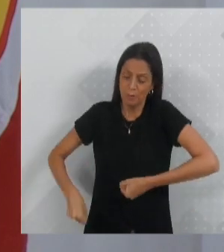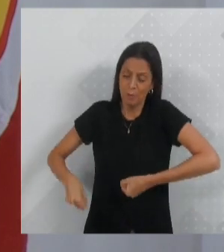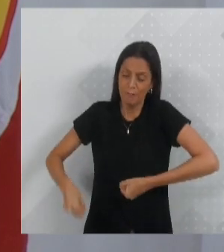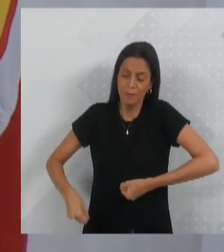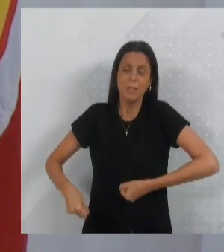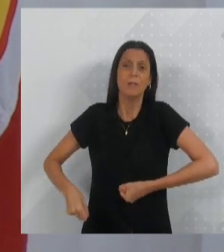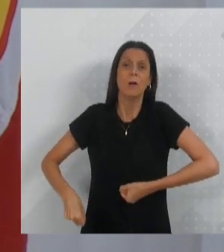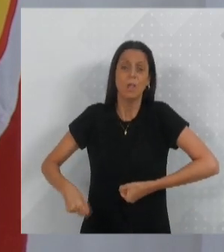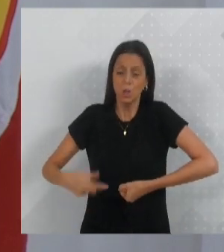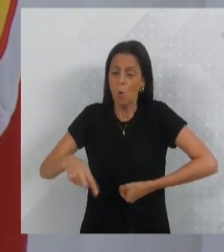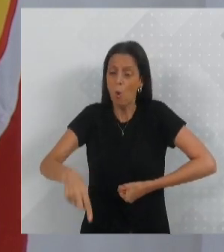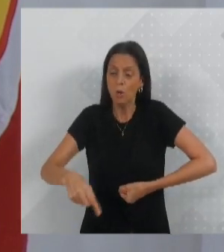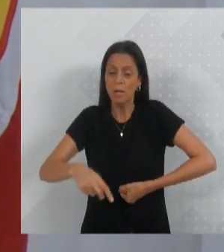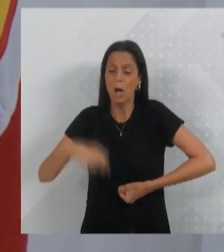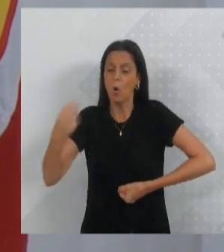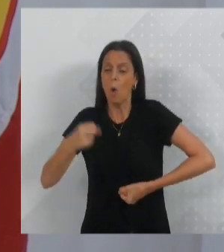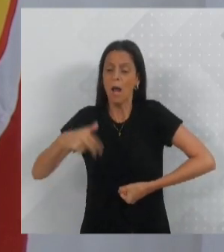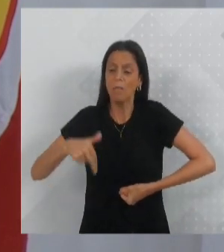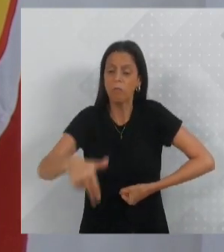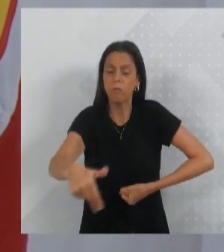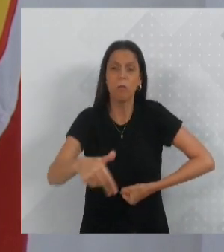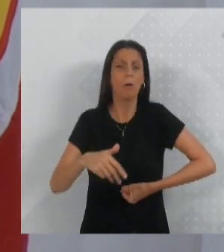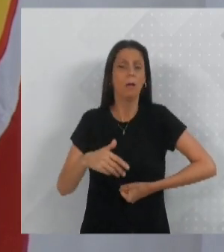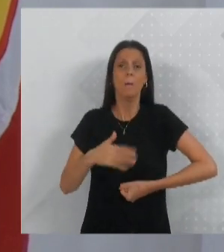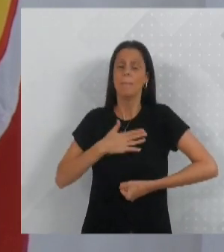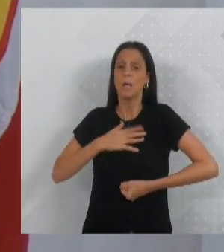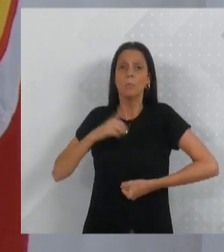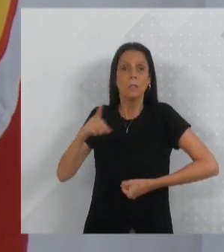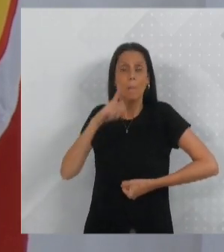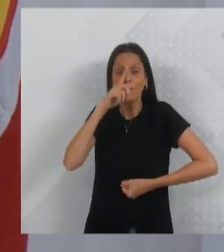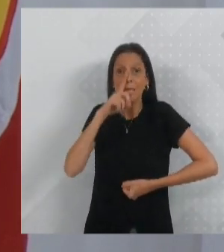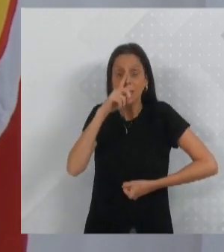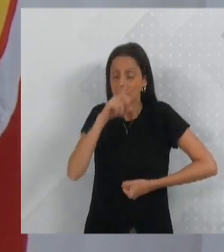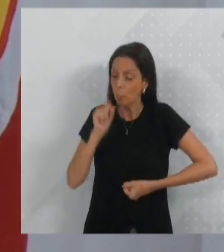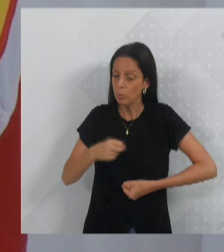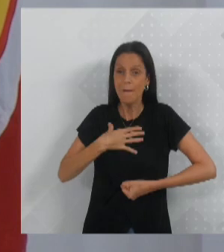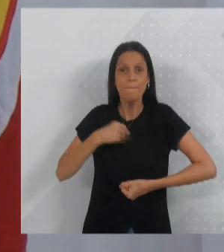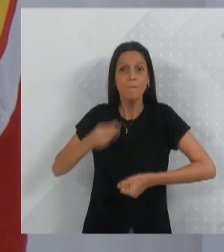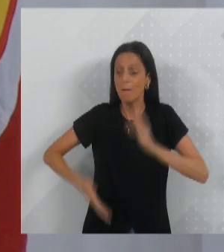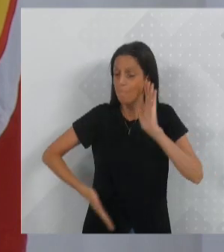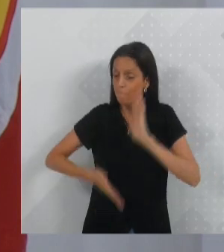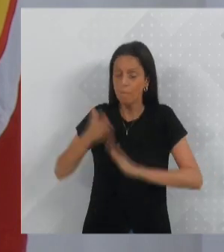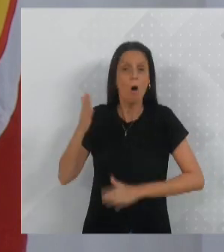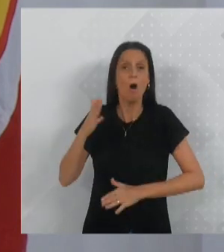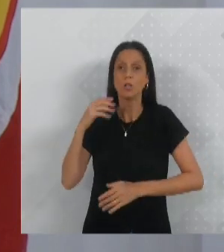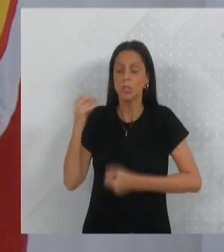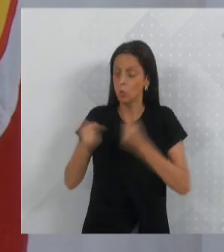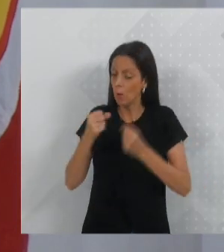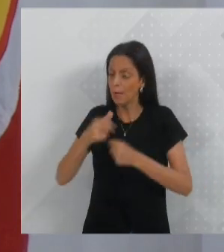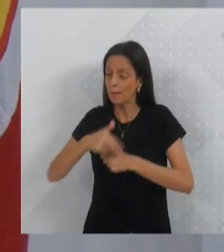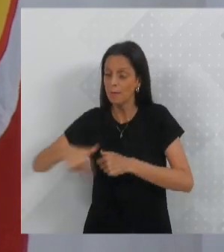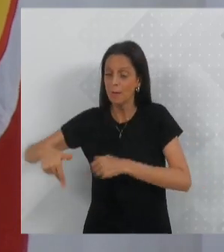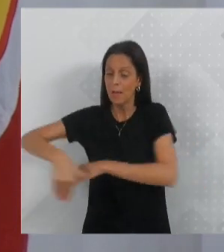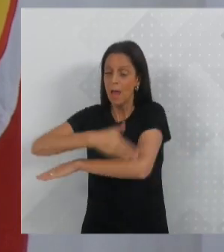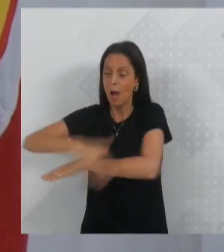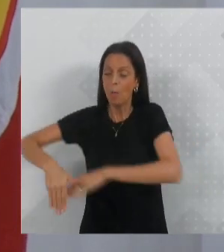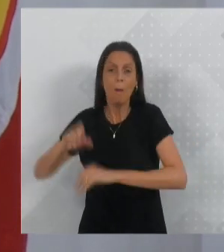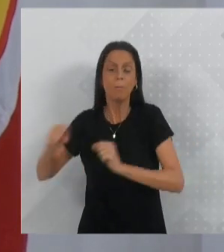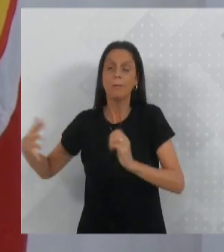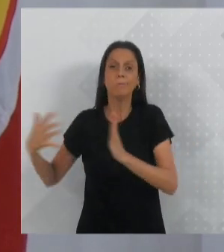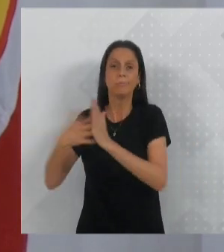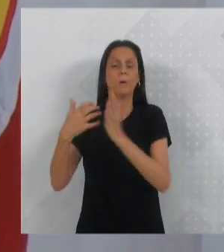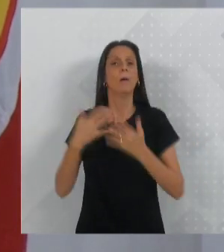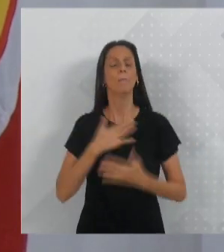sozinha com risco de ser atropelada porque o trânsito estava Infernal com risco de sofrer qualquer acidente por conta de uma falta